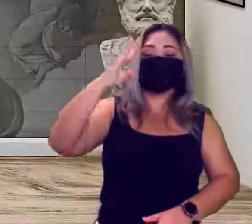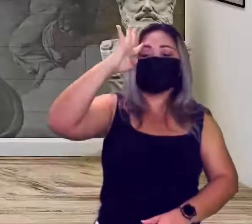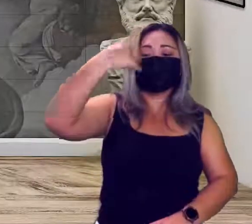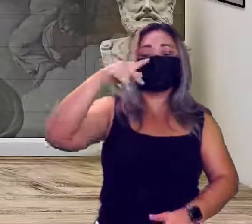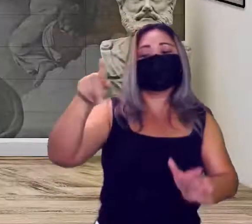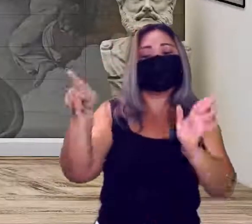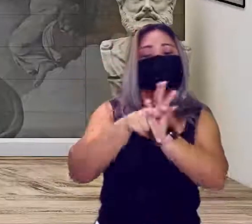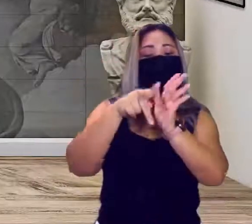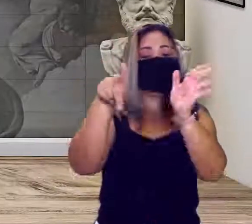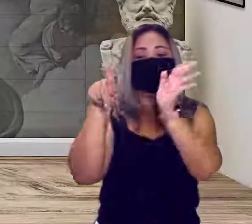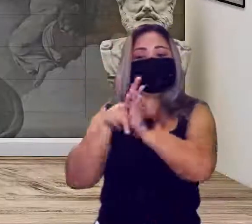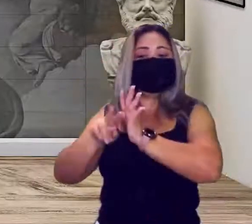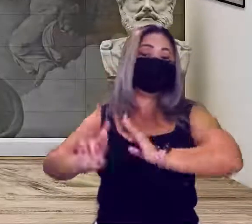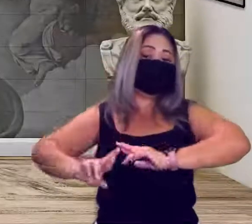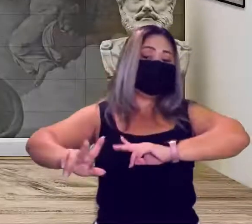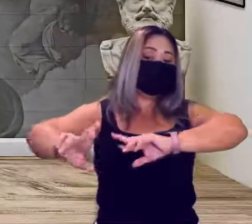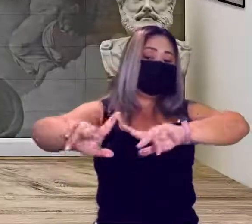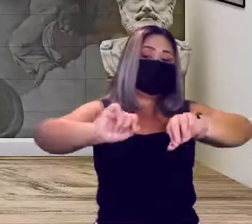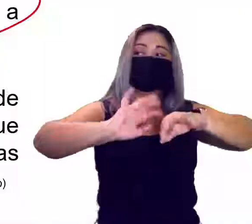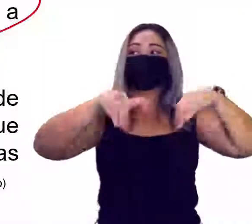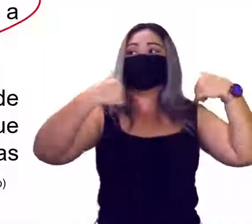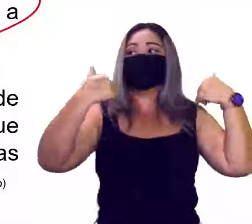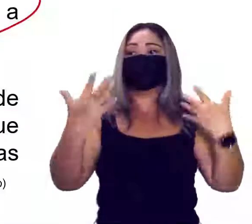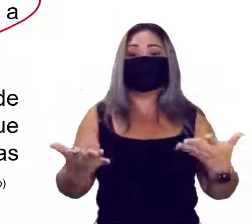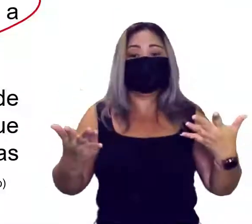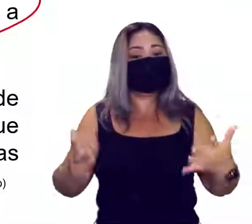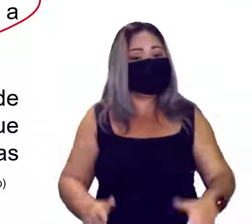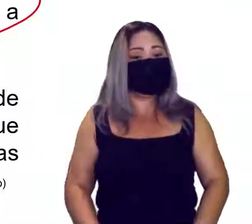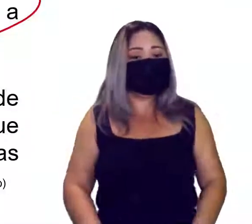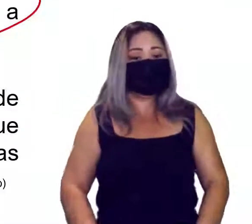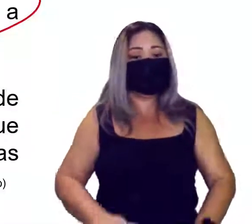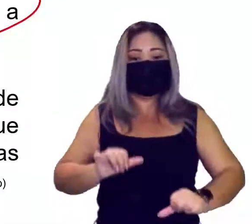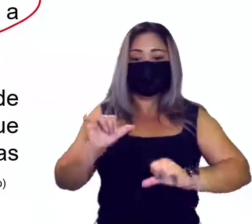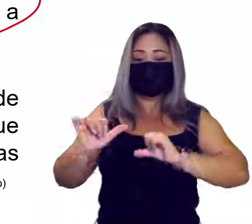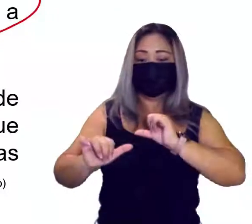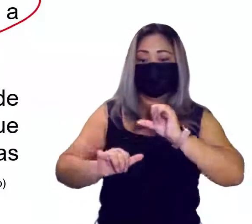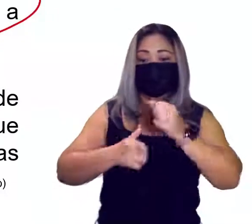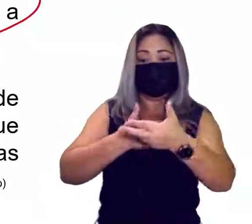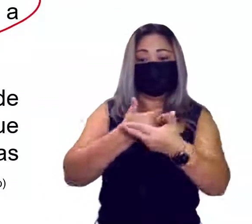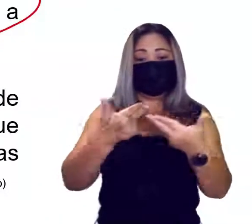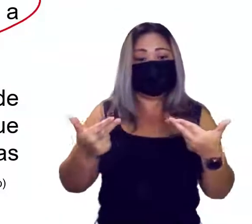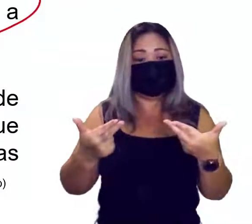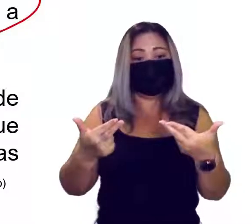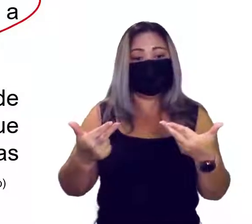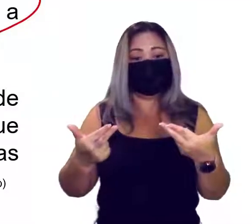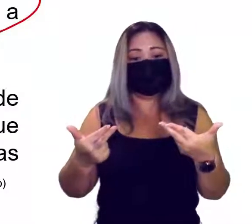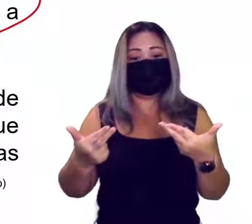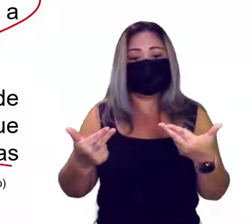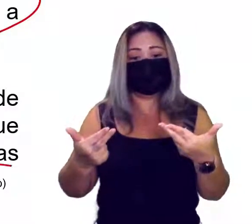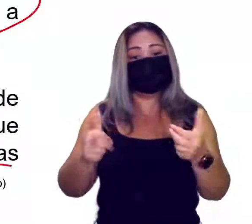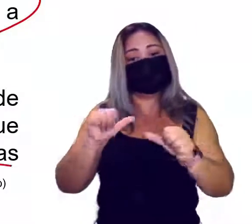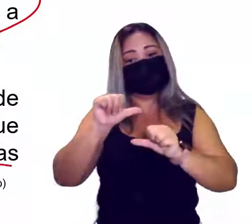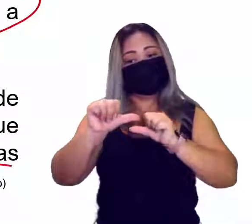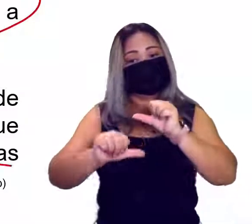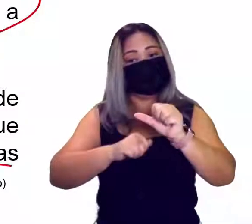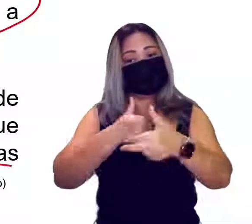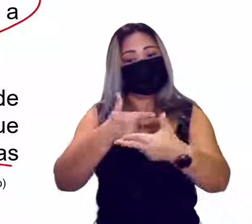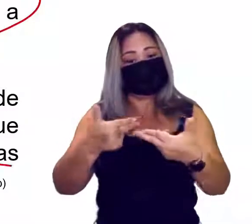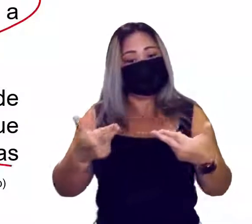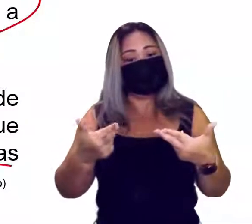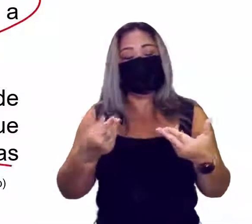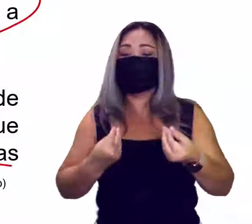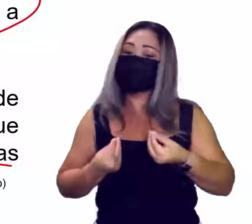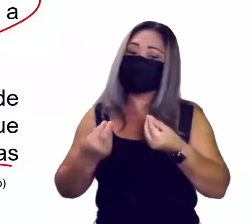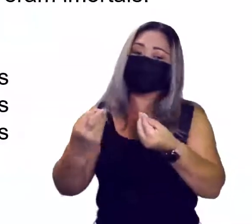teorias próprias, né? Então vamos lá, ó. A transformação das coisas, ó. Para transformar,